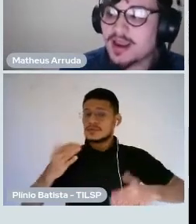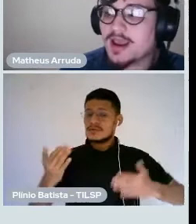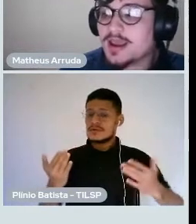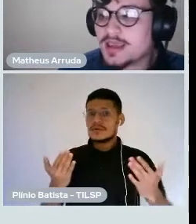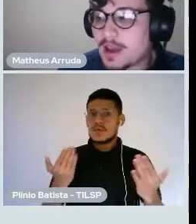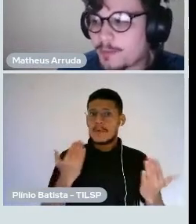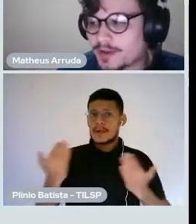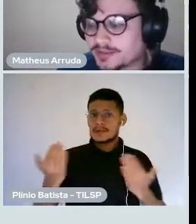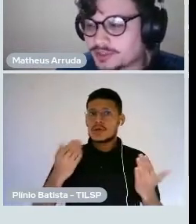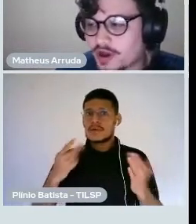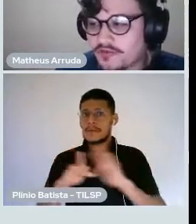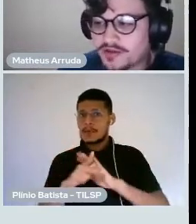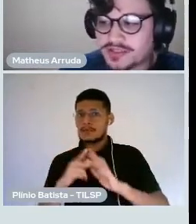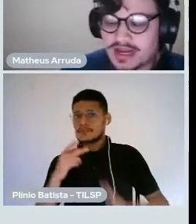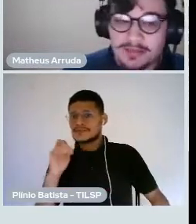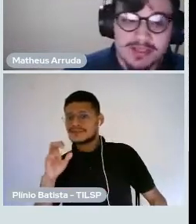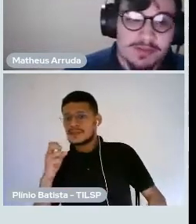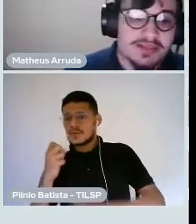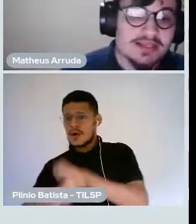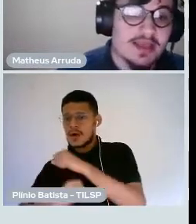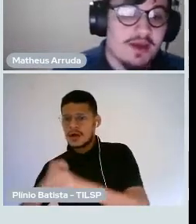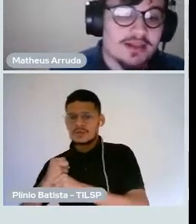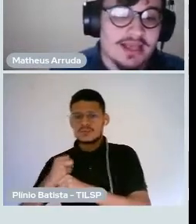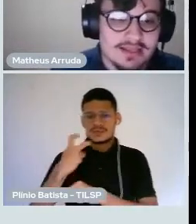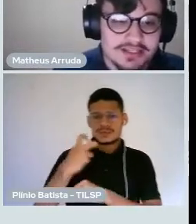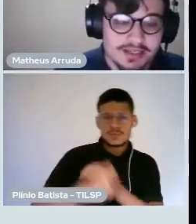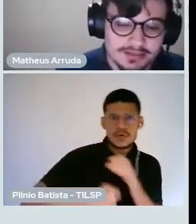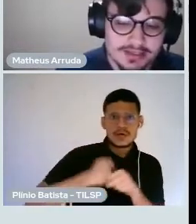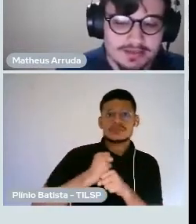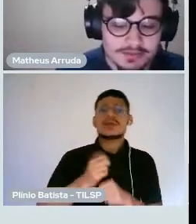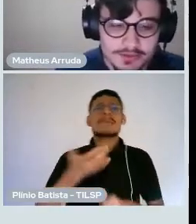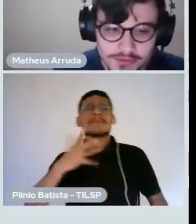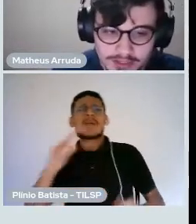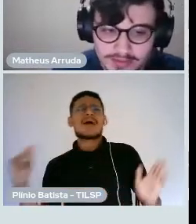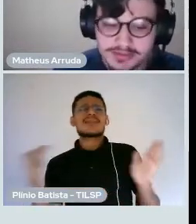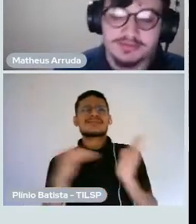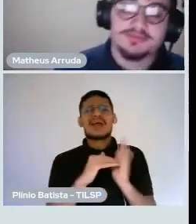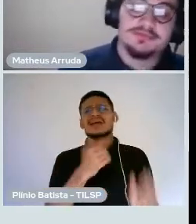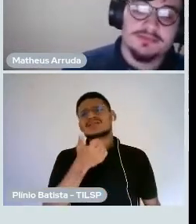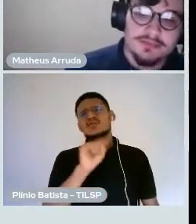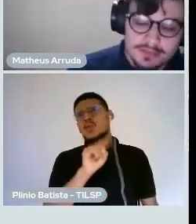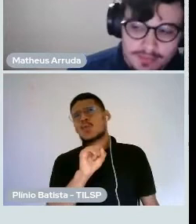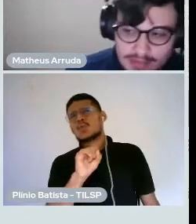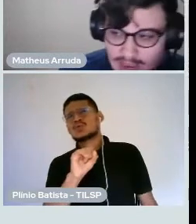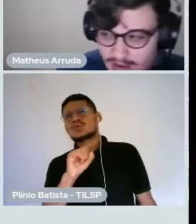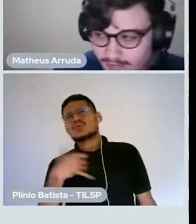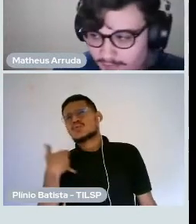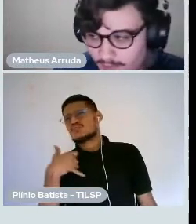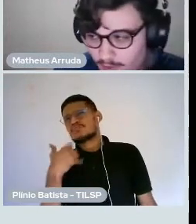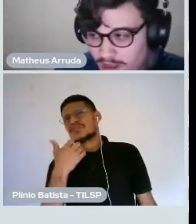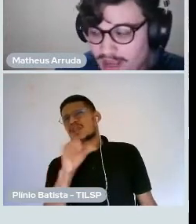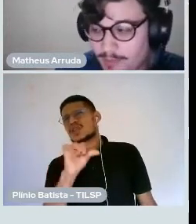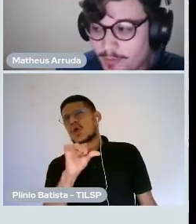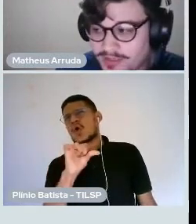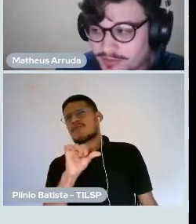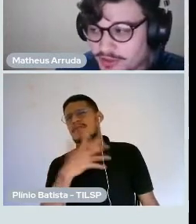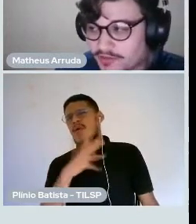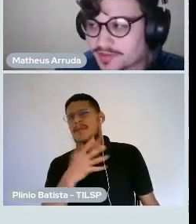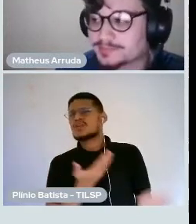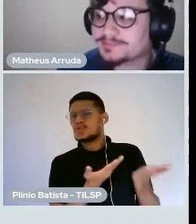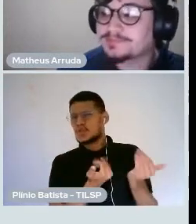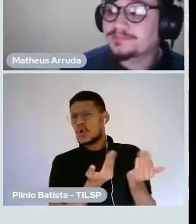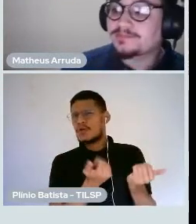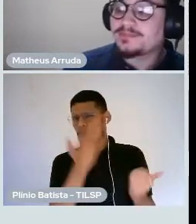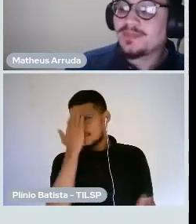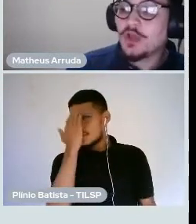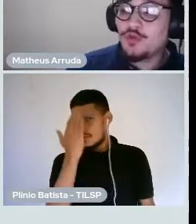anos, e a população jovem é considerada mais ou menos até a maioridade da gente, né? 18 anos, vamos colocar aqui a população